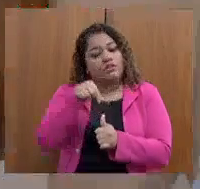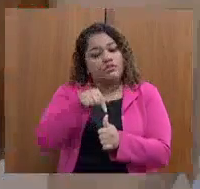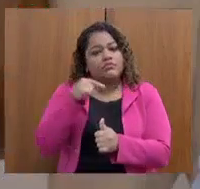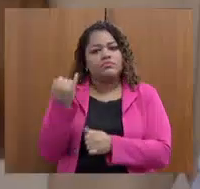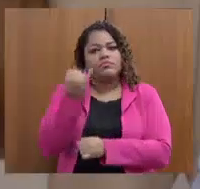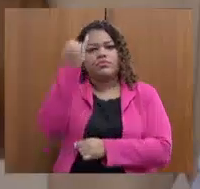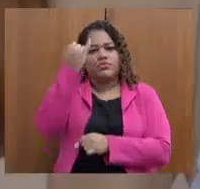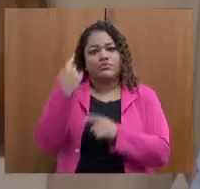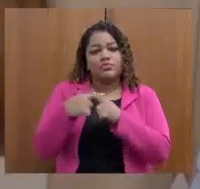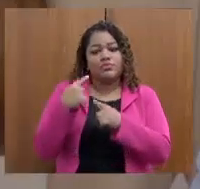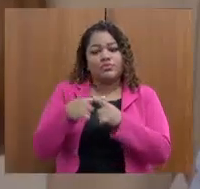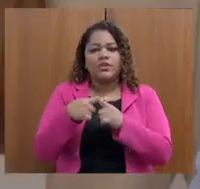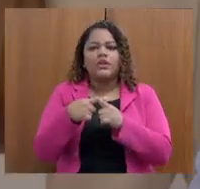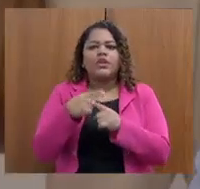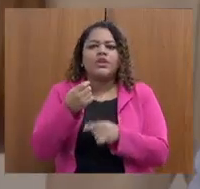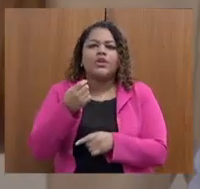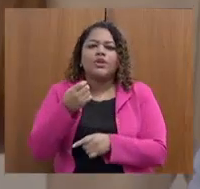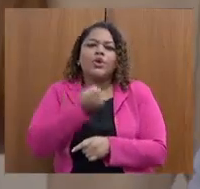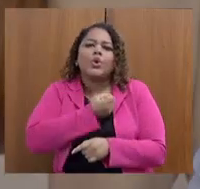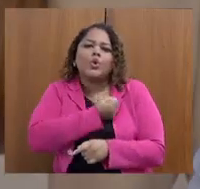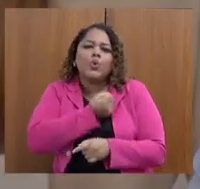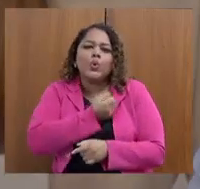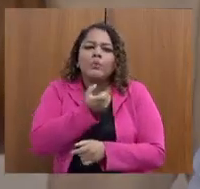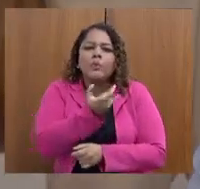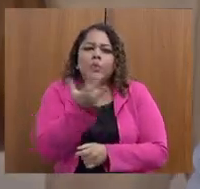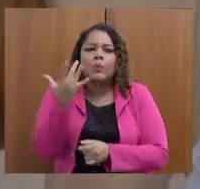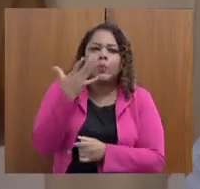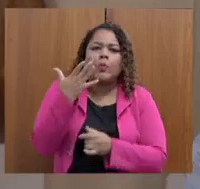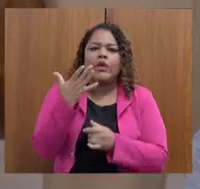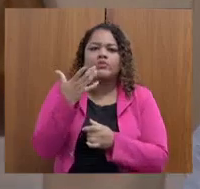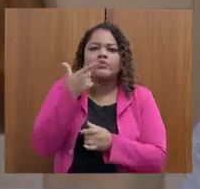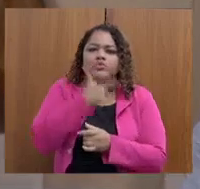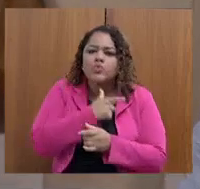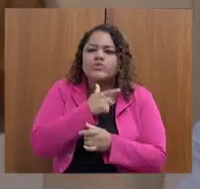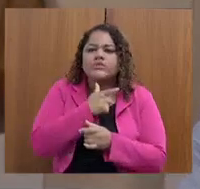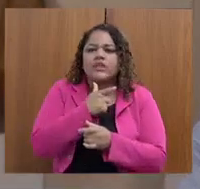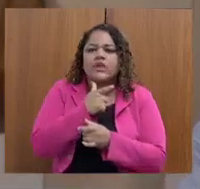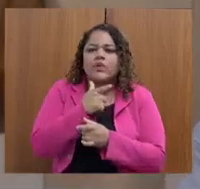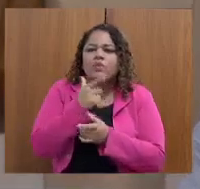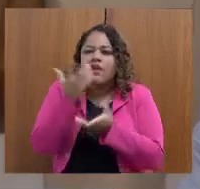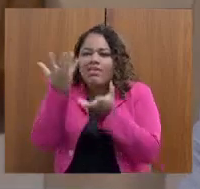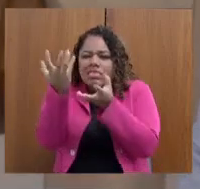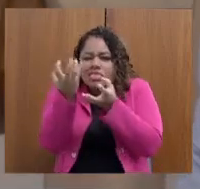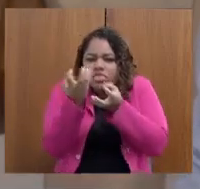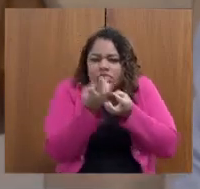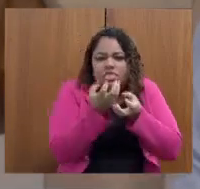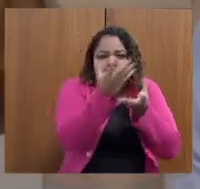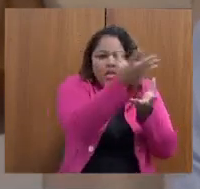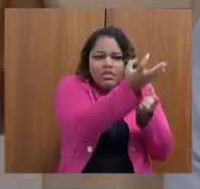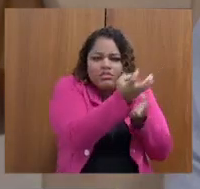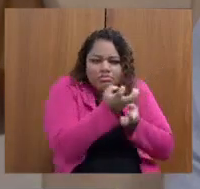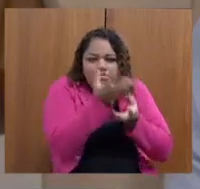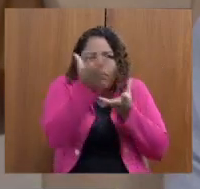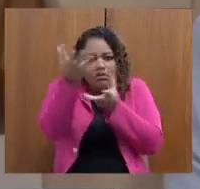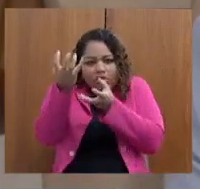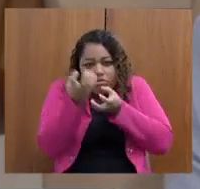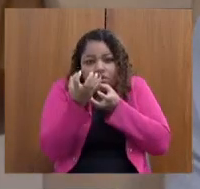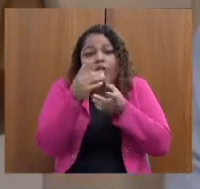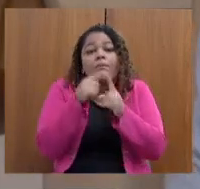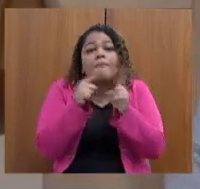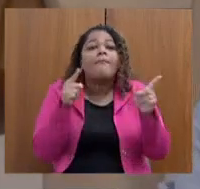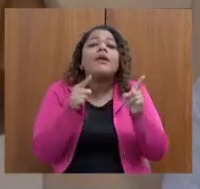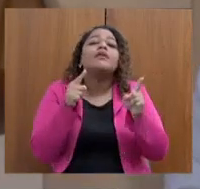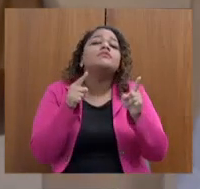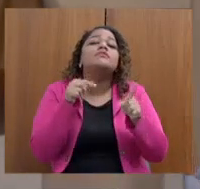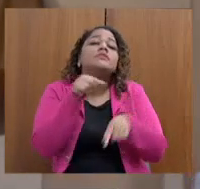números de atração mas é importante a gente dizer o quão dessa atração está se tornando efetivamente